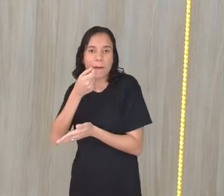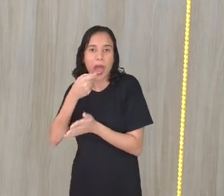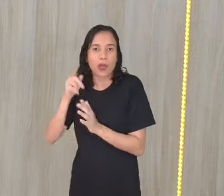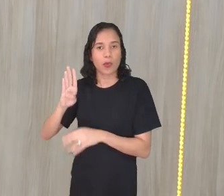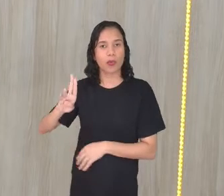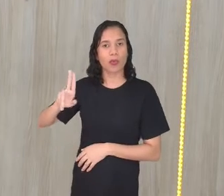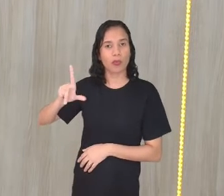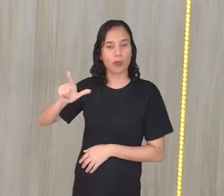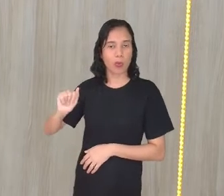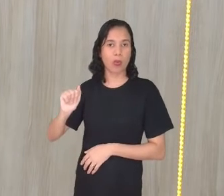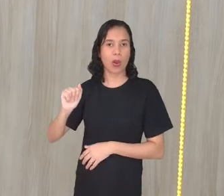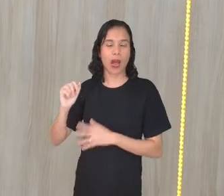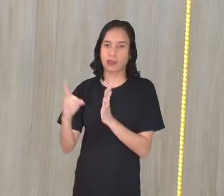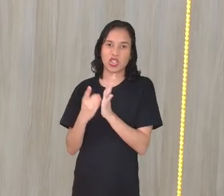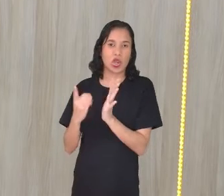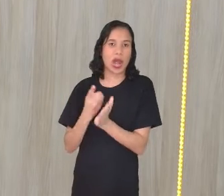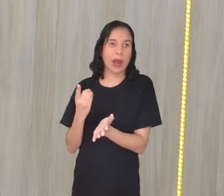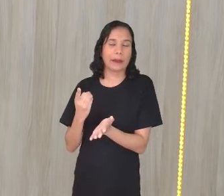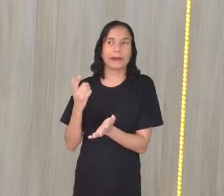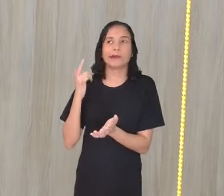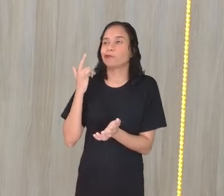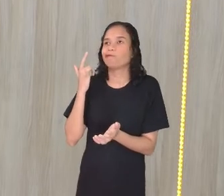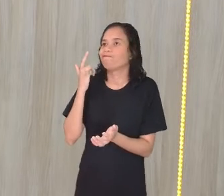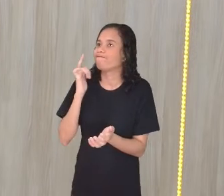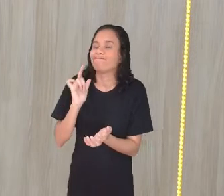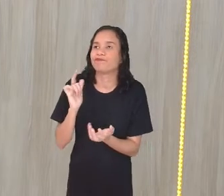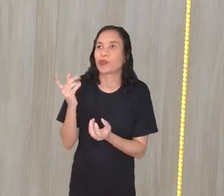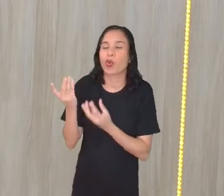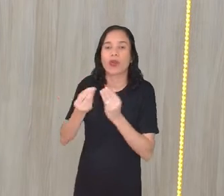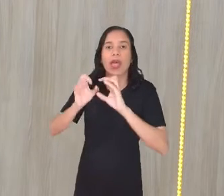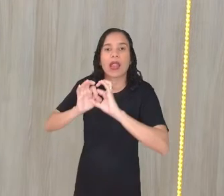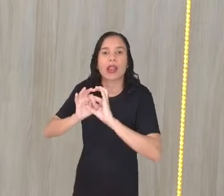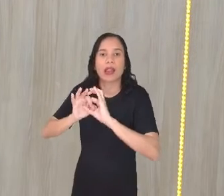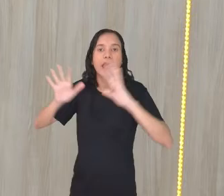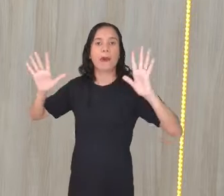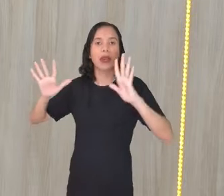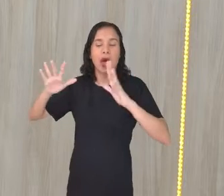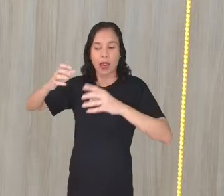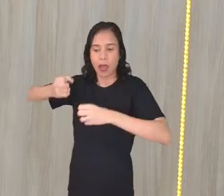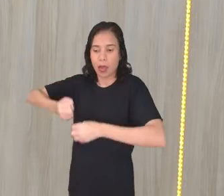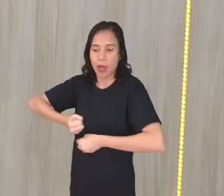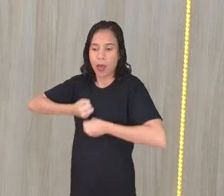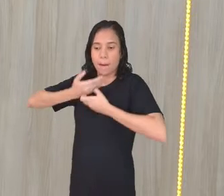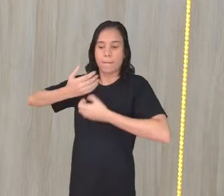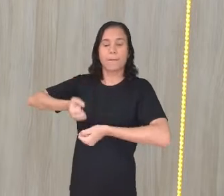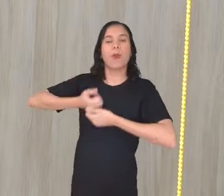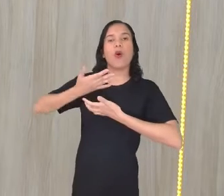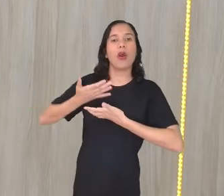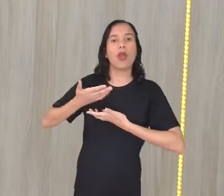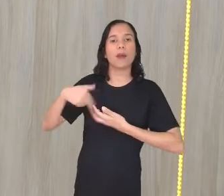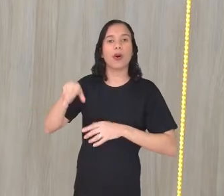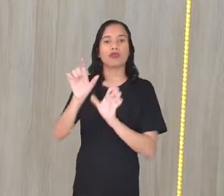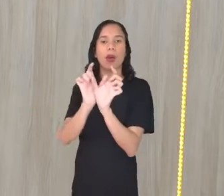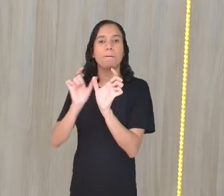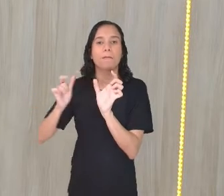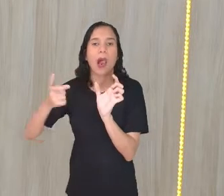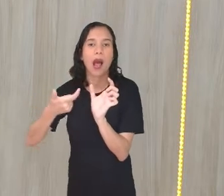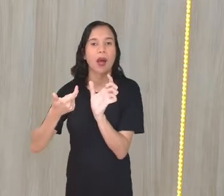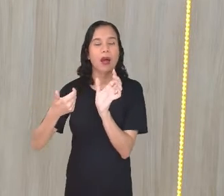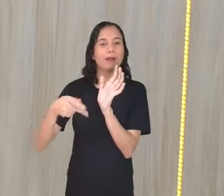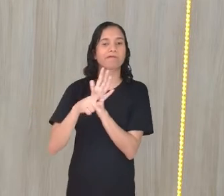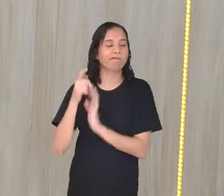consegue dicionário, a gente não consegue ter o uso intenso das figuras de linguagem, por exemplo. A gente não